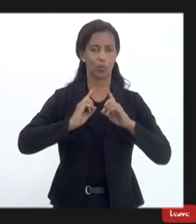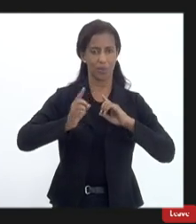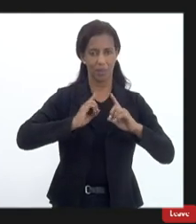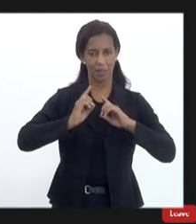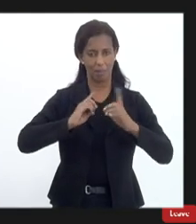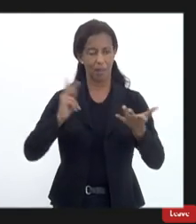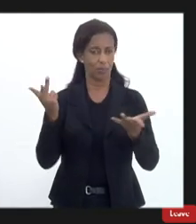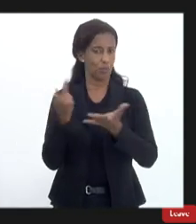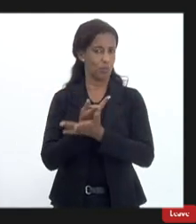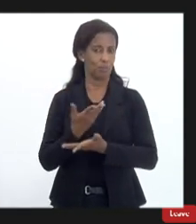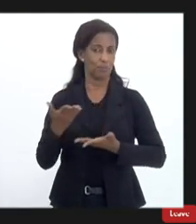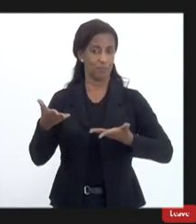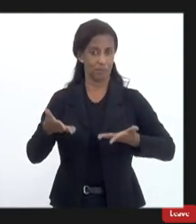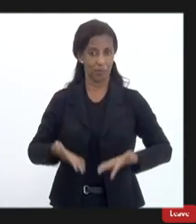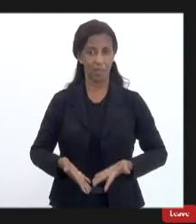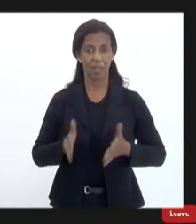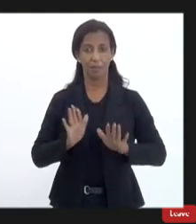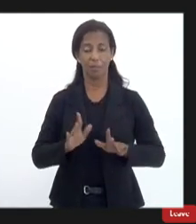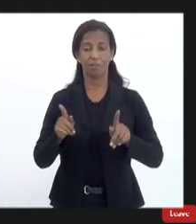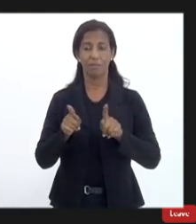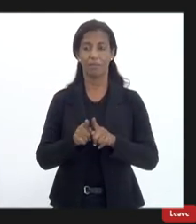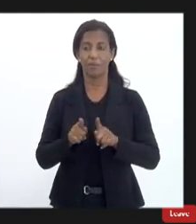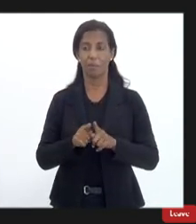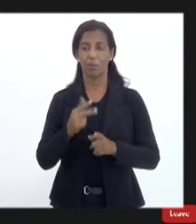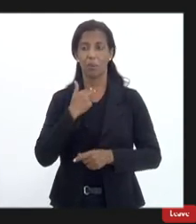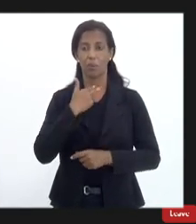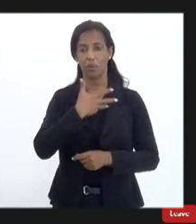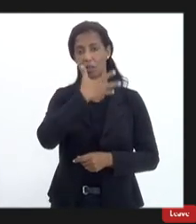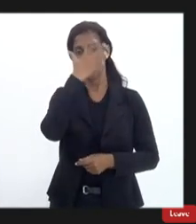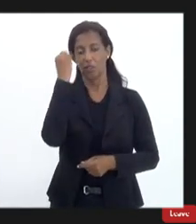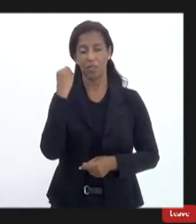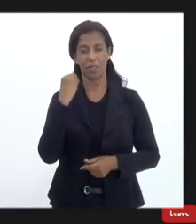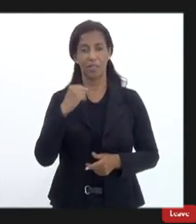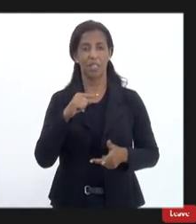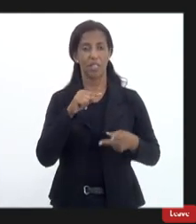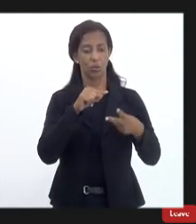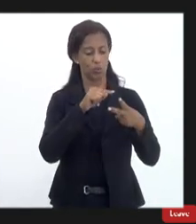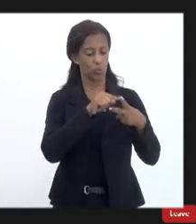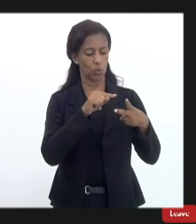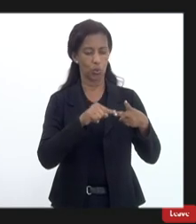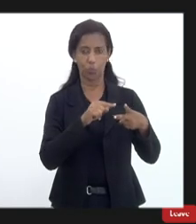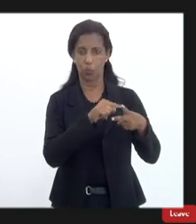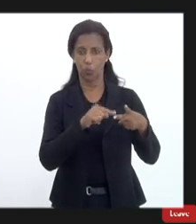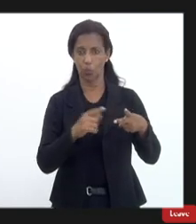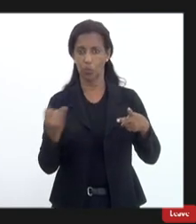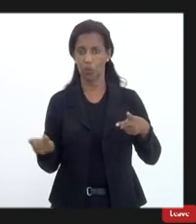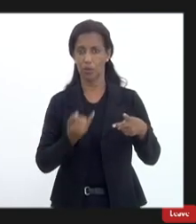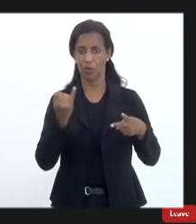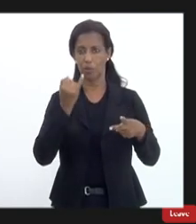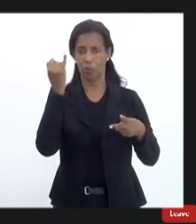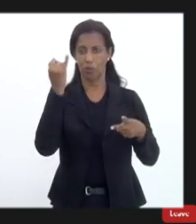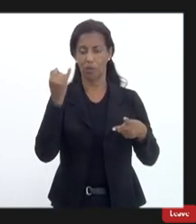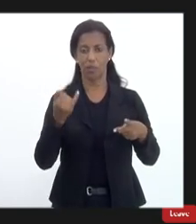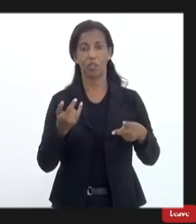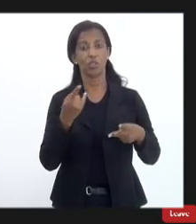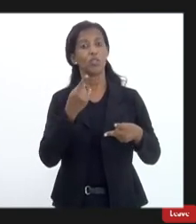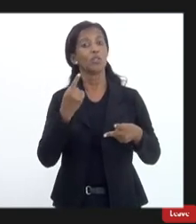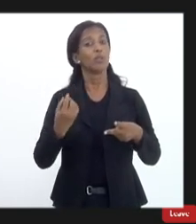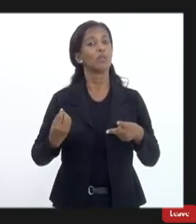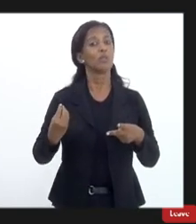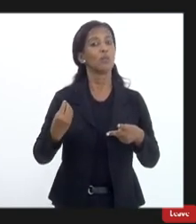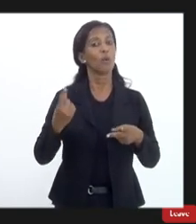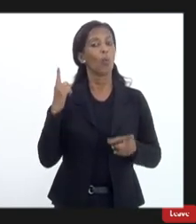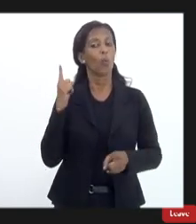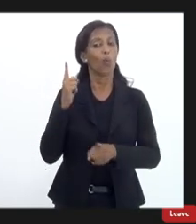que nos levou aqui, mas não poderia deixar de sinalizar dois elementos importantes no horizonte que a gente